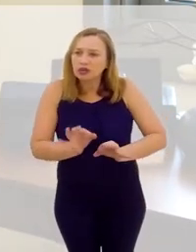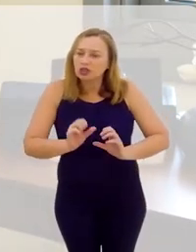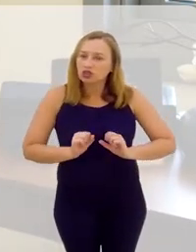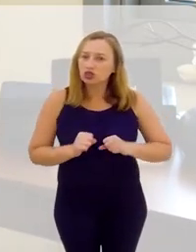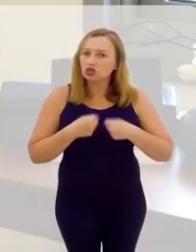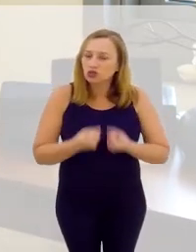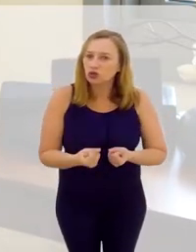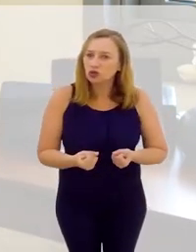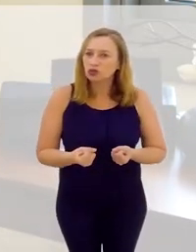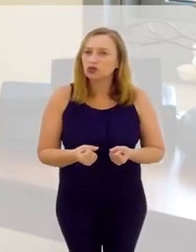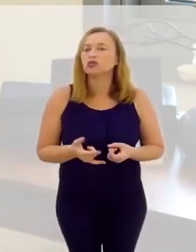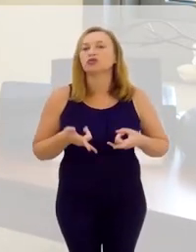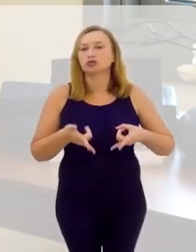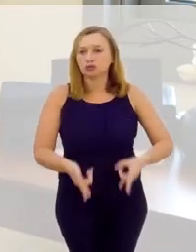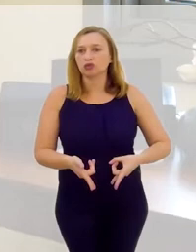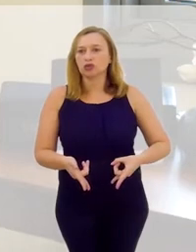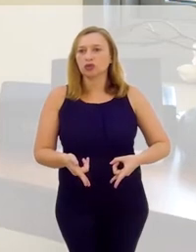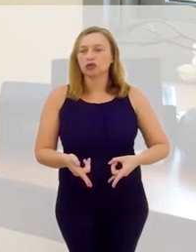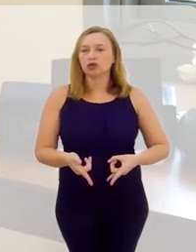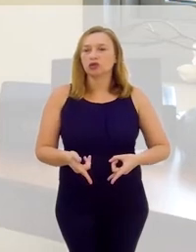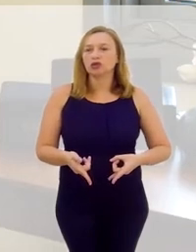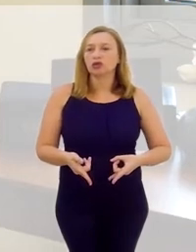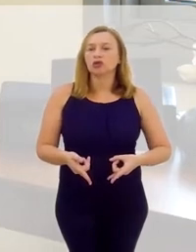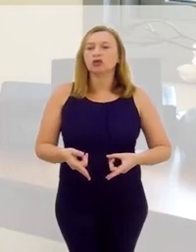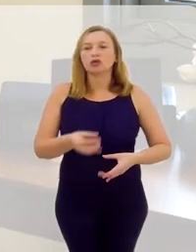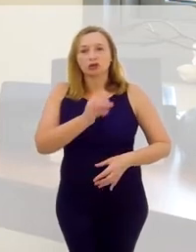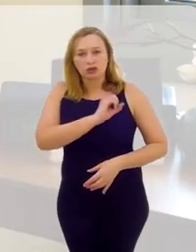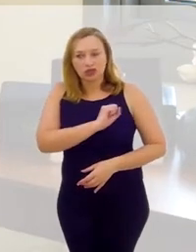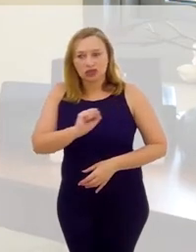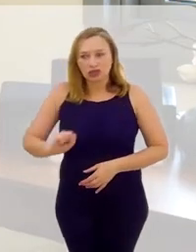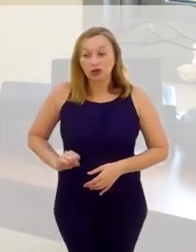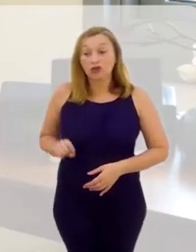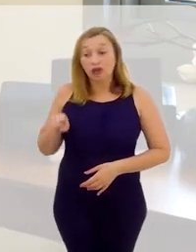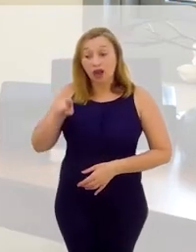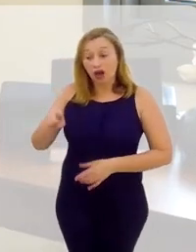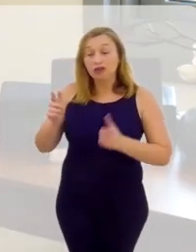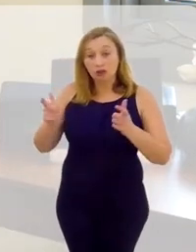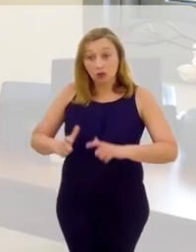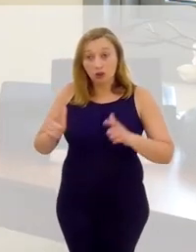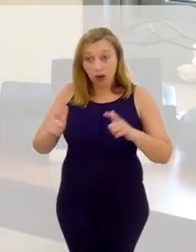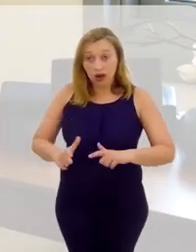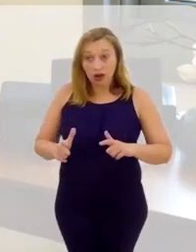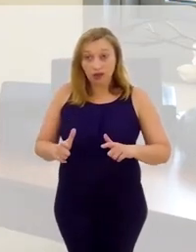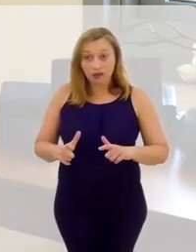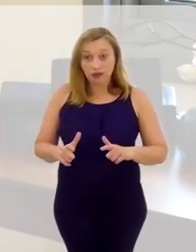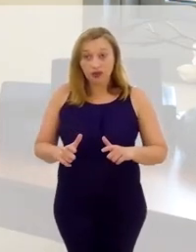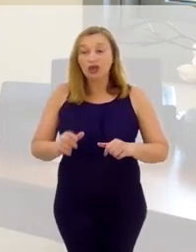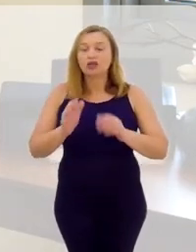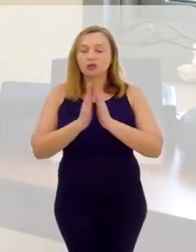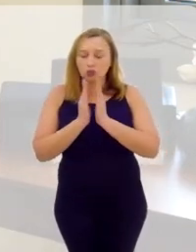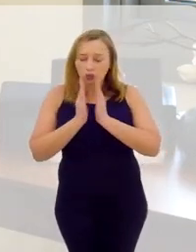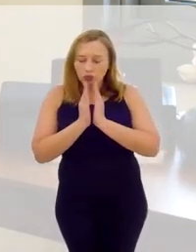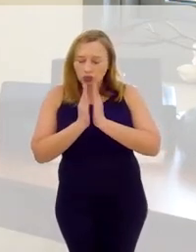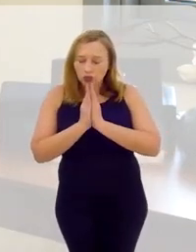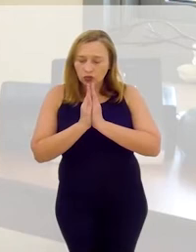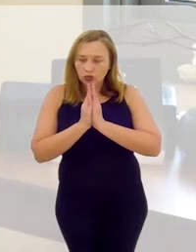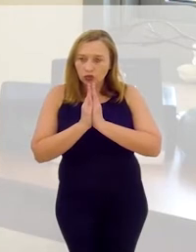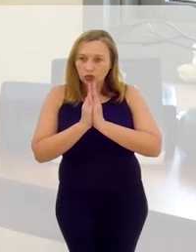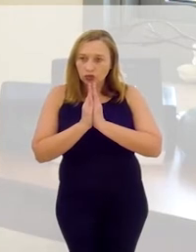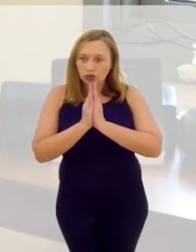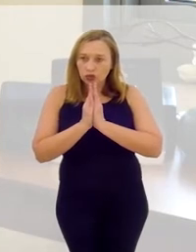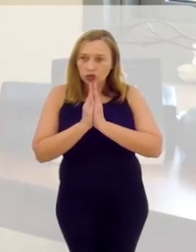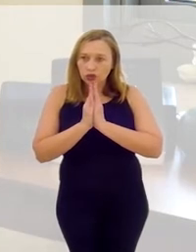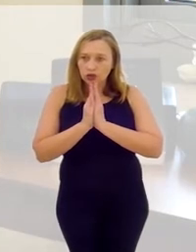uma ordenança de dedicação de sepultura. Um portador do sacerdócio, lá no local, ele faz